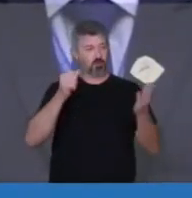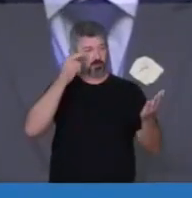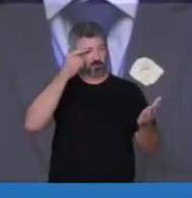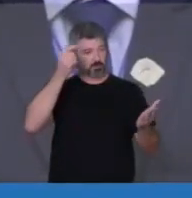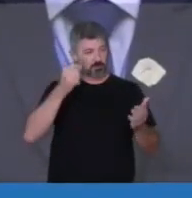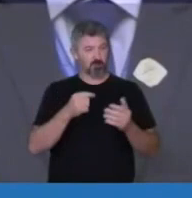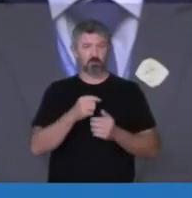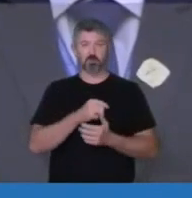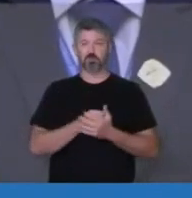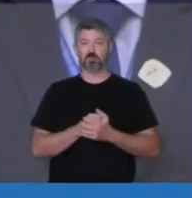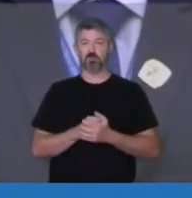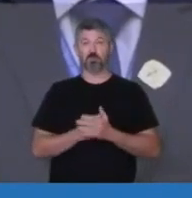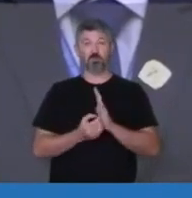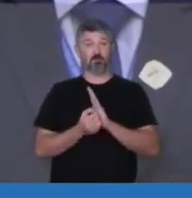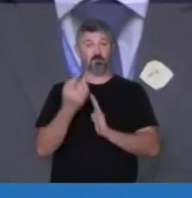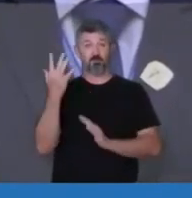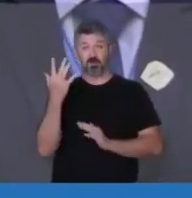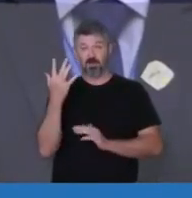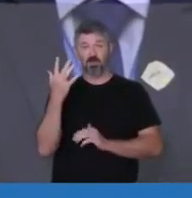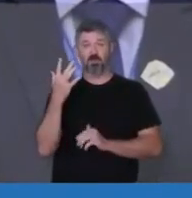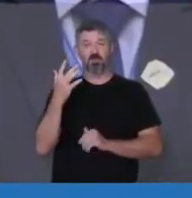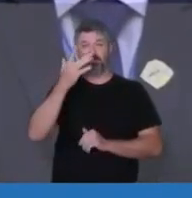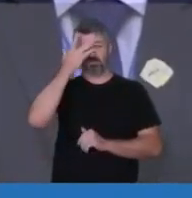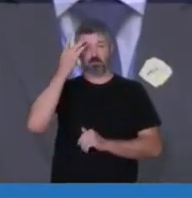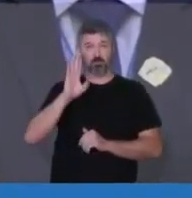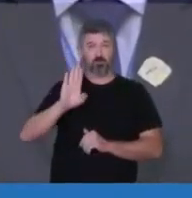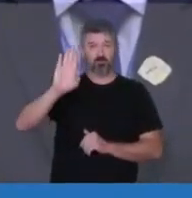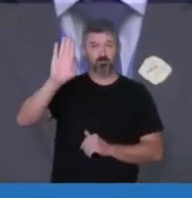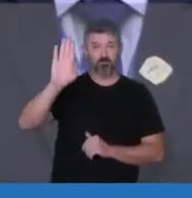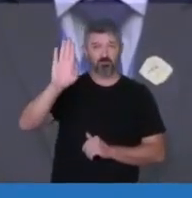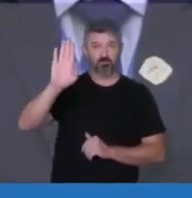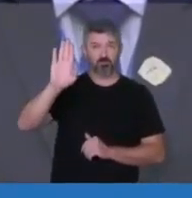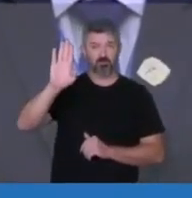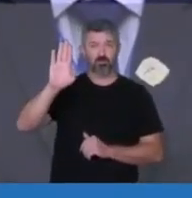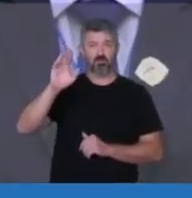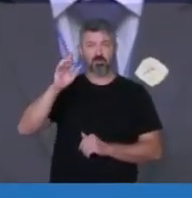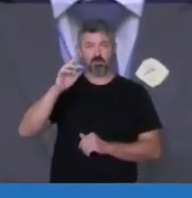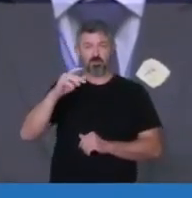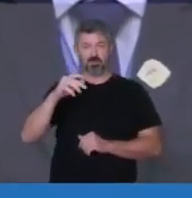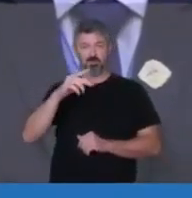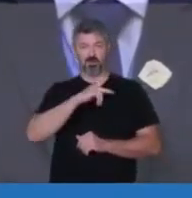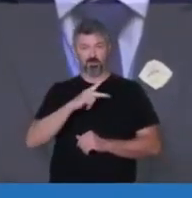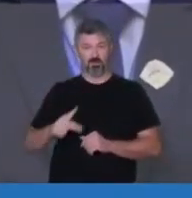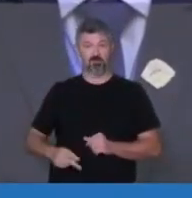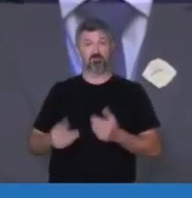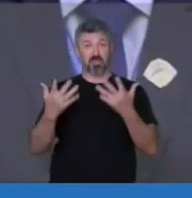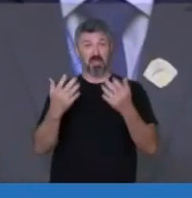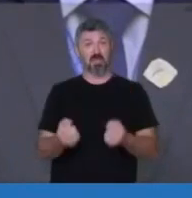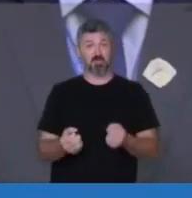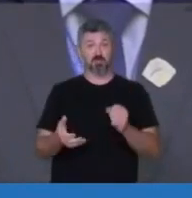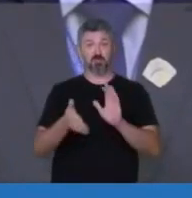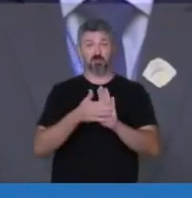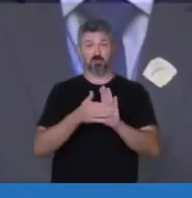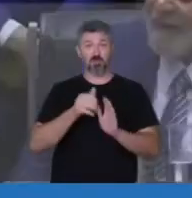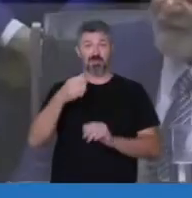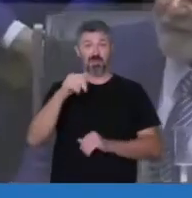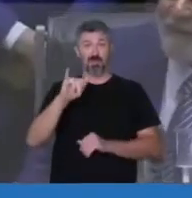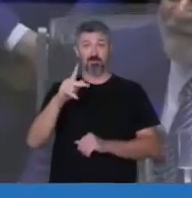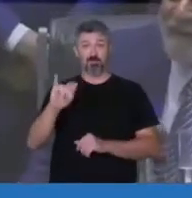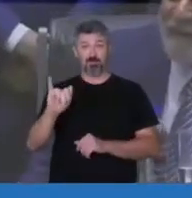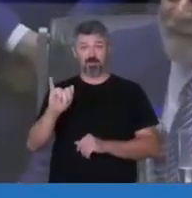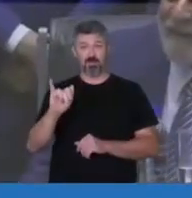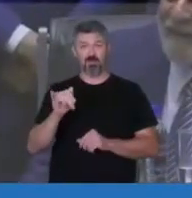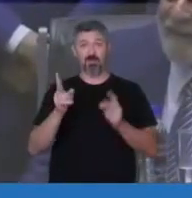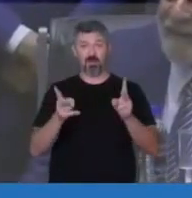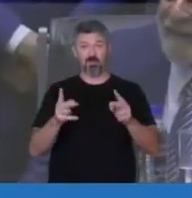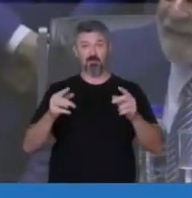receita que estimam um aumento de arrecadação de 10% IPVA com essa ampliação na base do tributo quase 90%